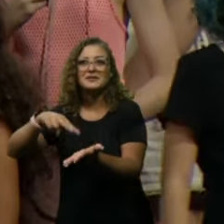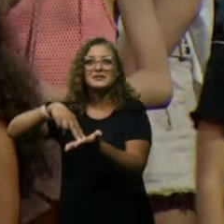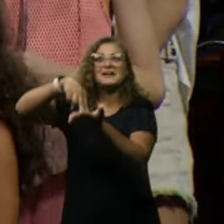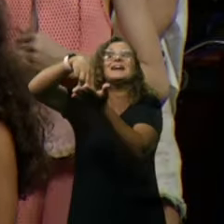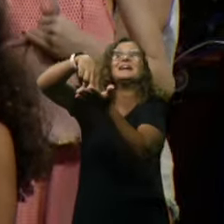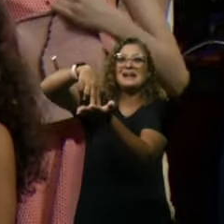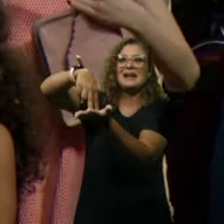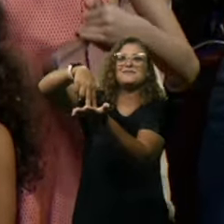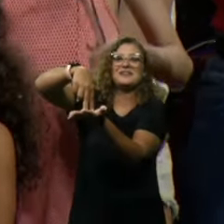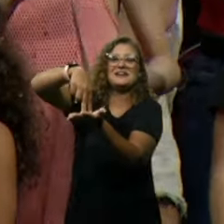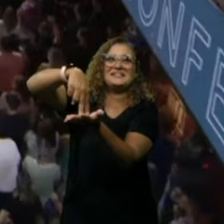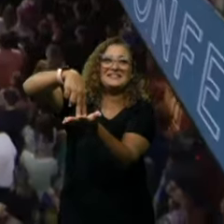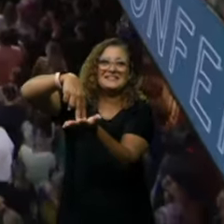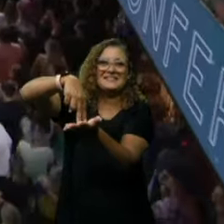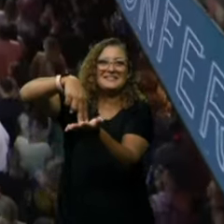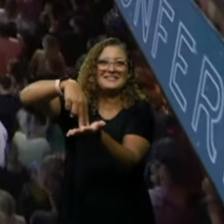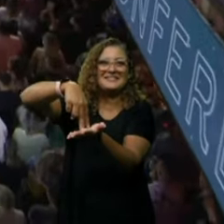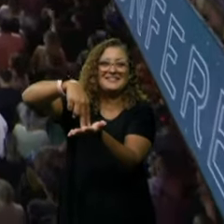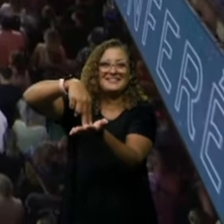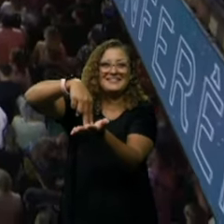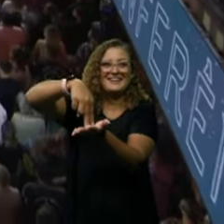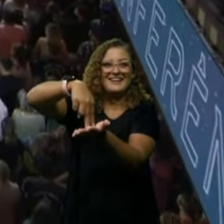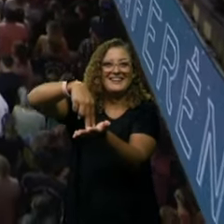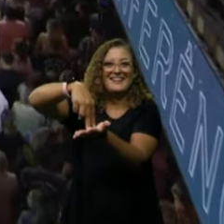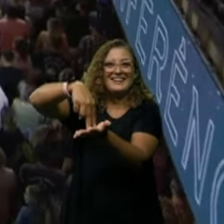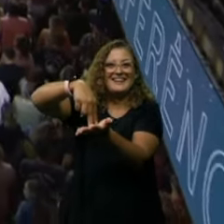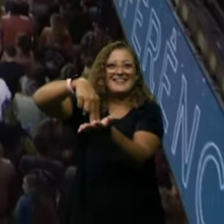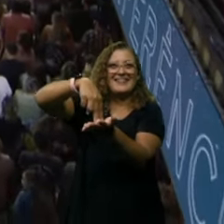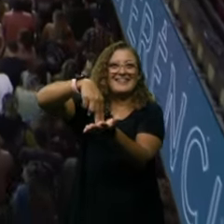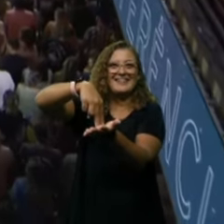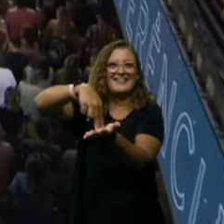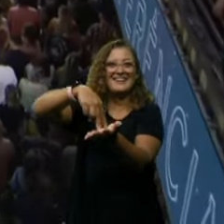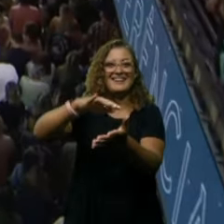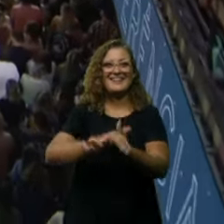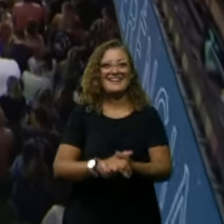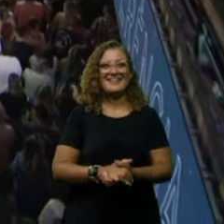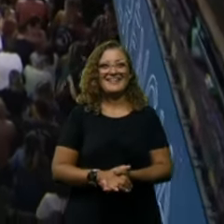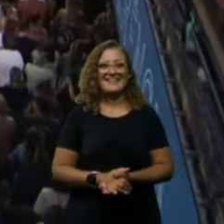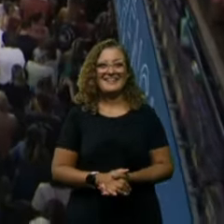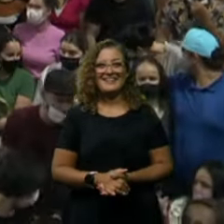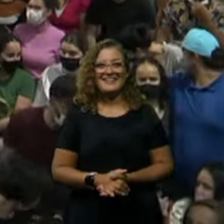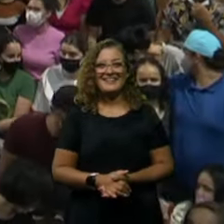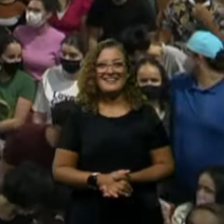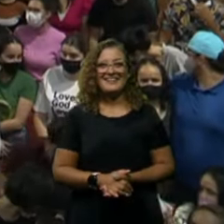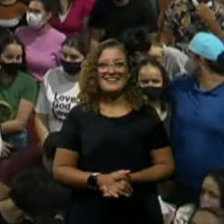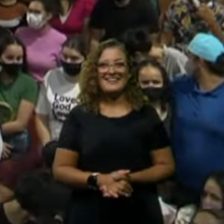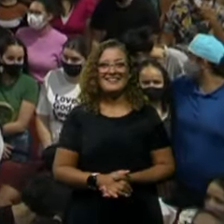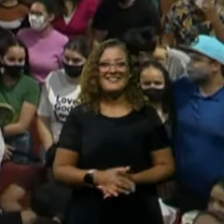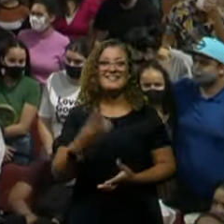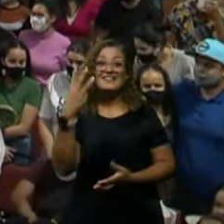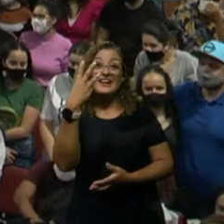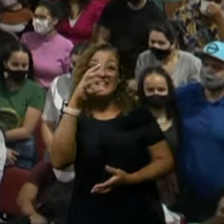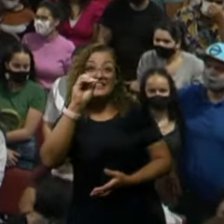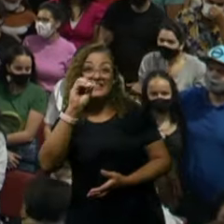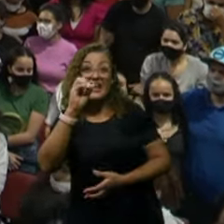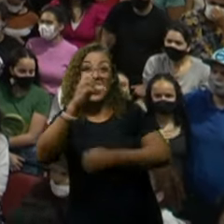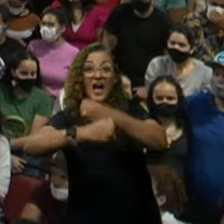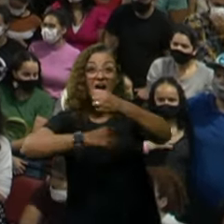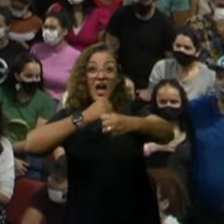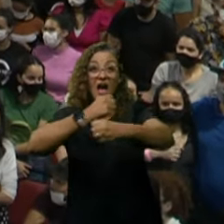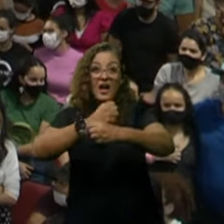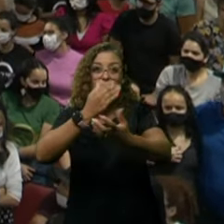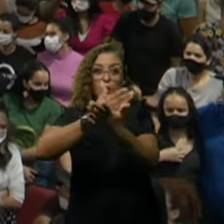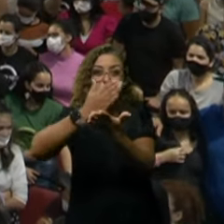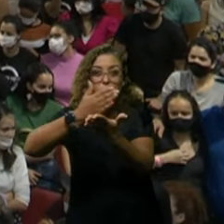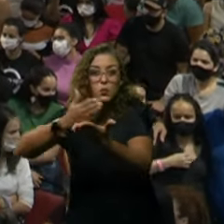e a maioria é e imagina aquele hamburgão na